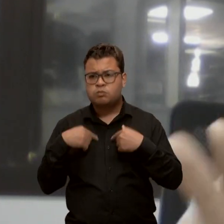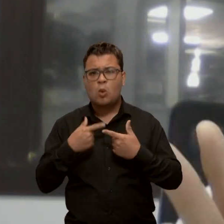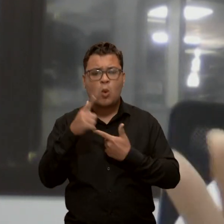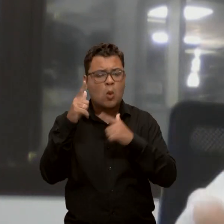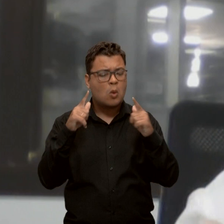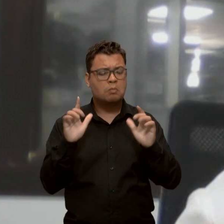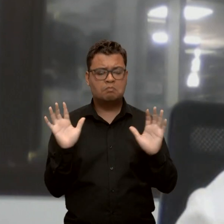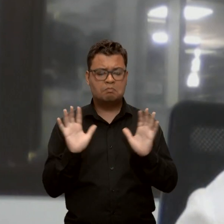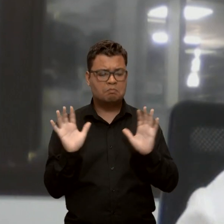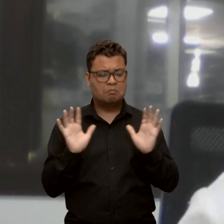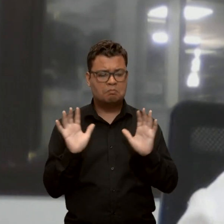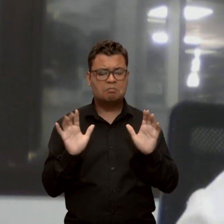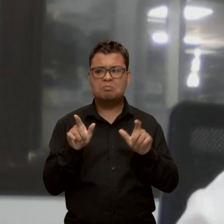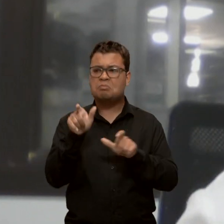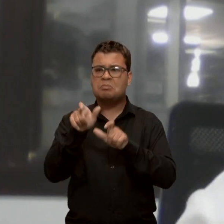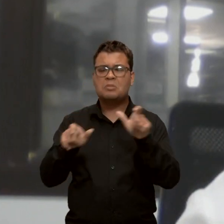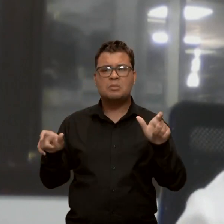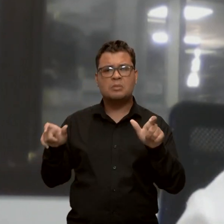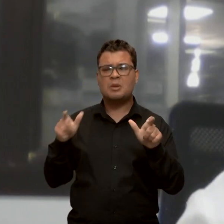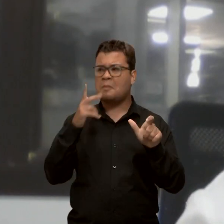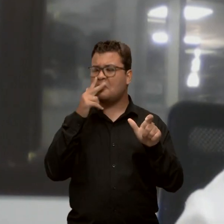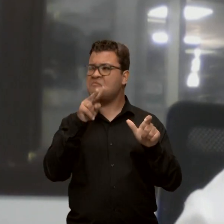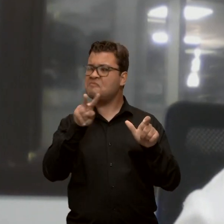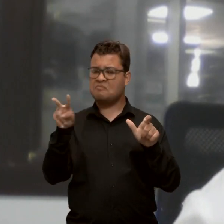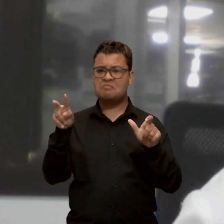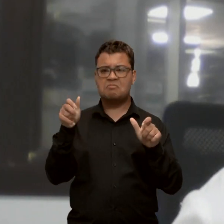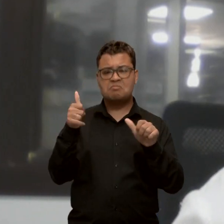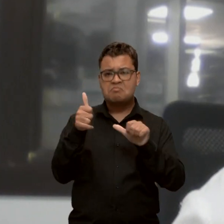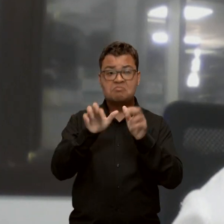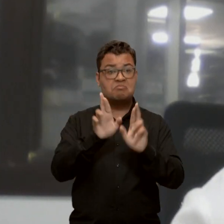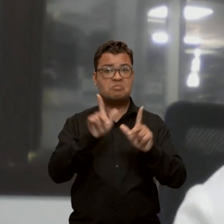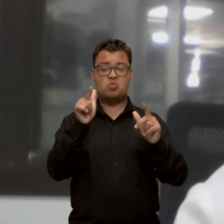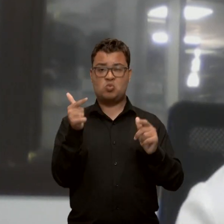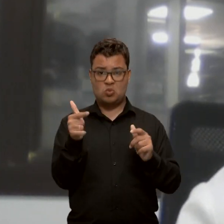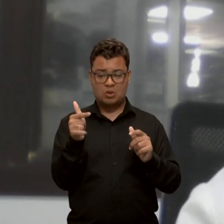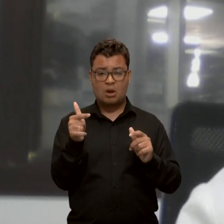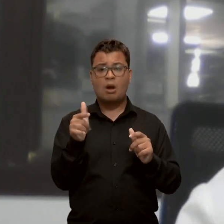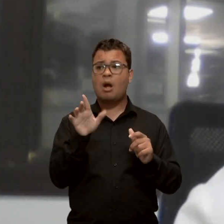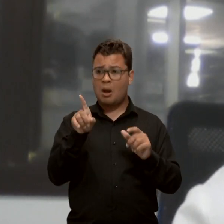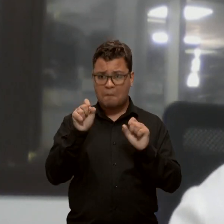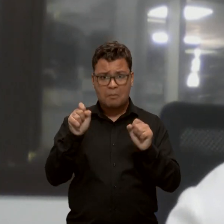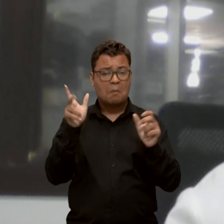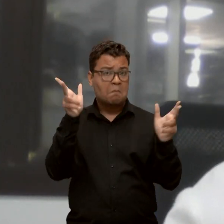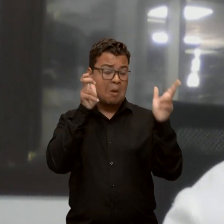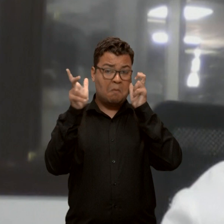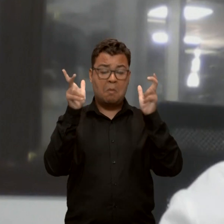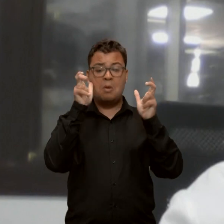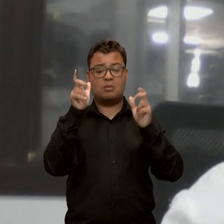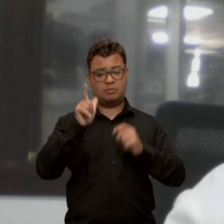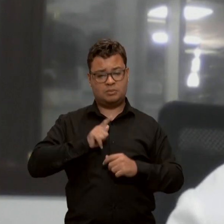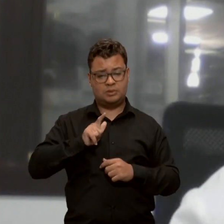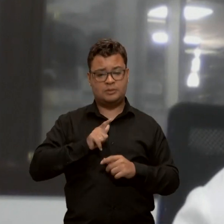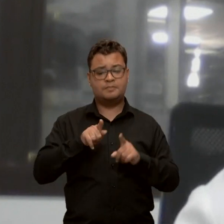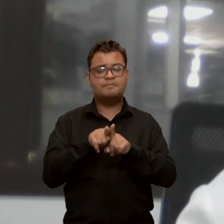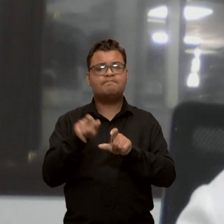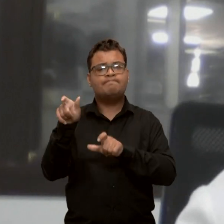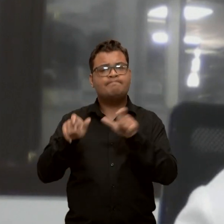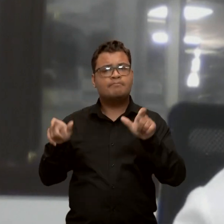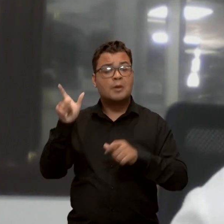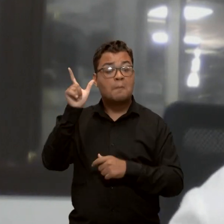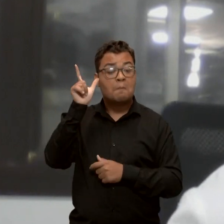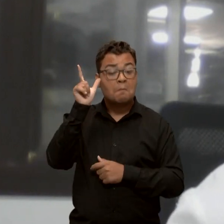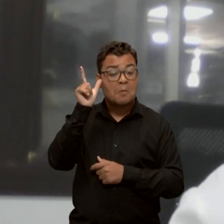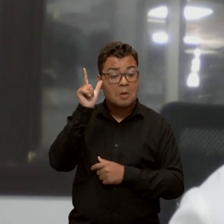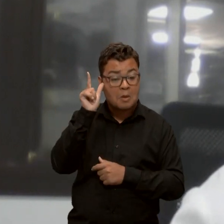pessoas normotípicas, digamos assim, elas podem ter hipersensibilidade. Portadores de perda auditiva também, e